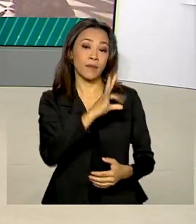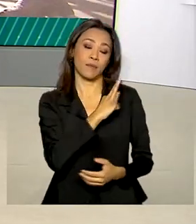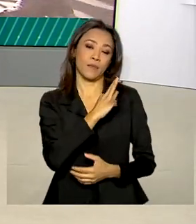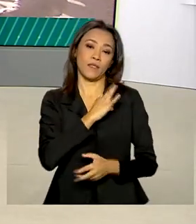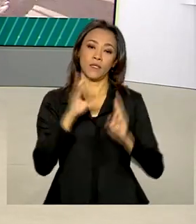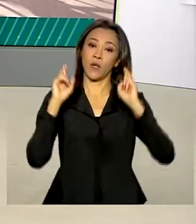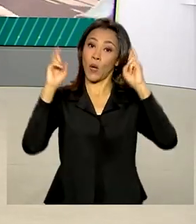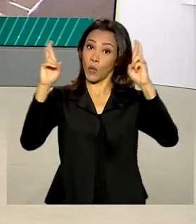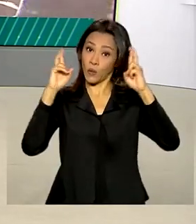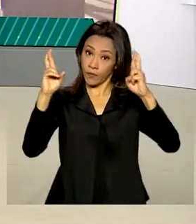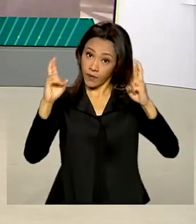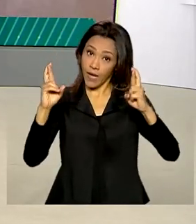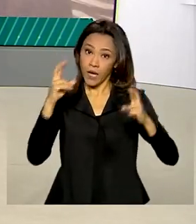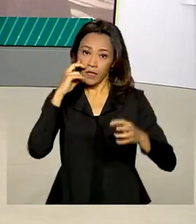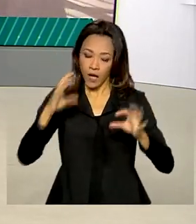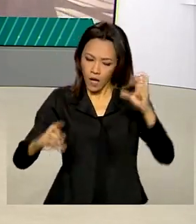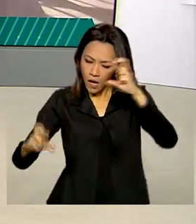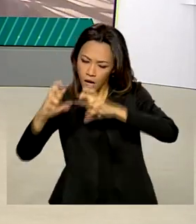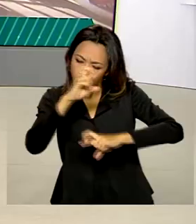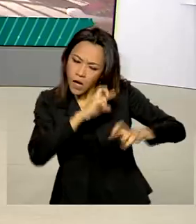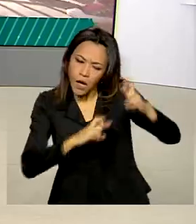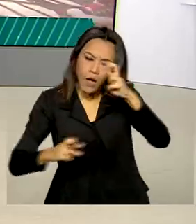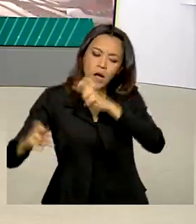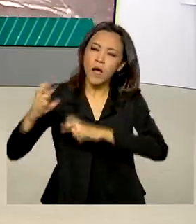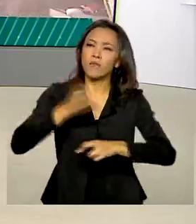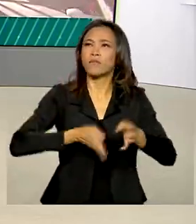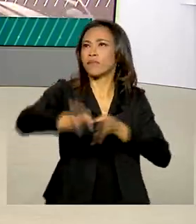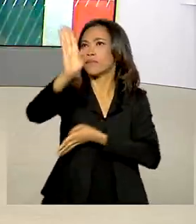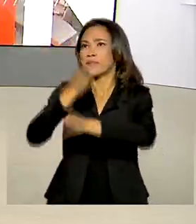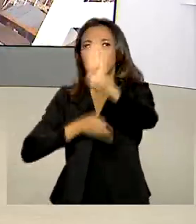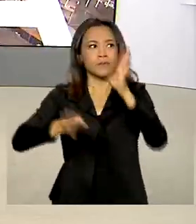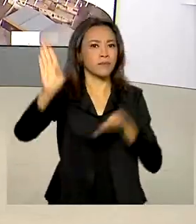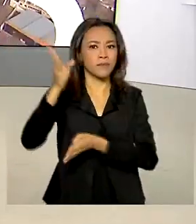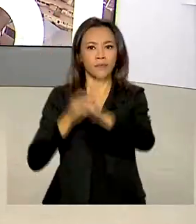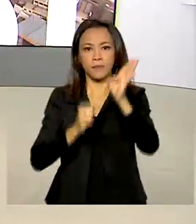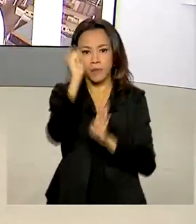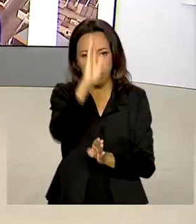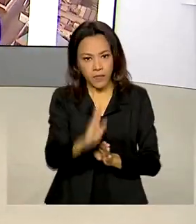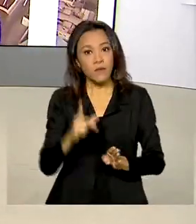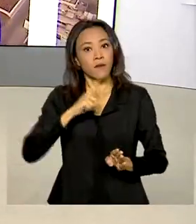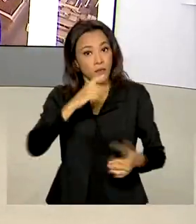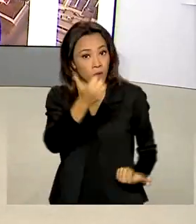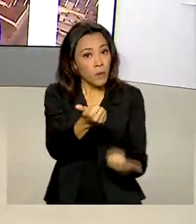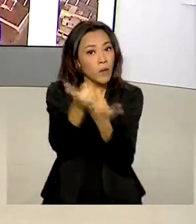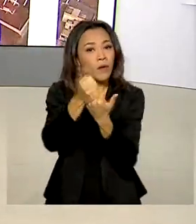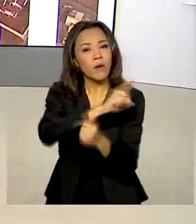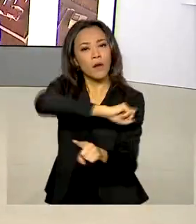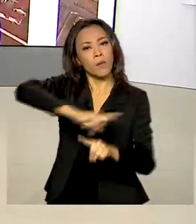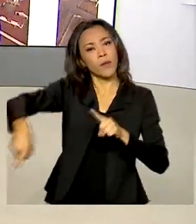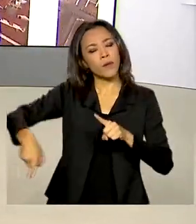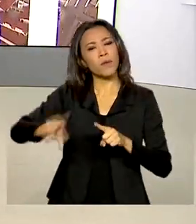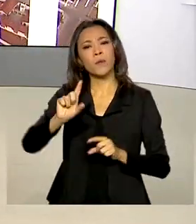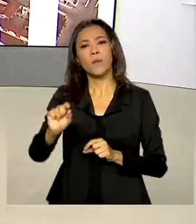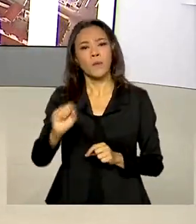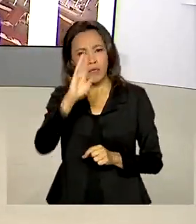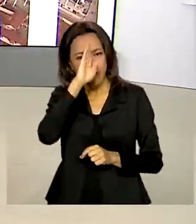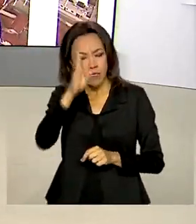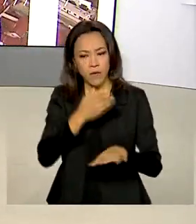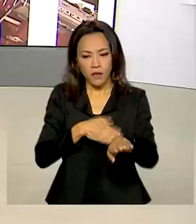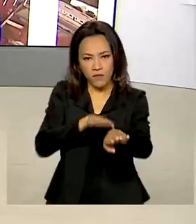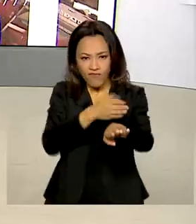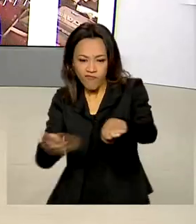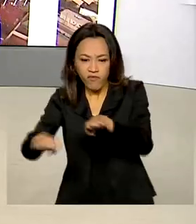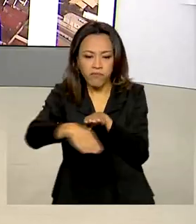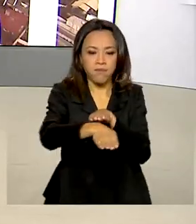realiza a Operação Corpus Christi em rodovias do país. Haverá um reforço do efetivo para coibir as principais infrações,